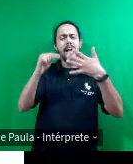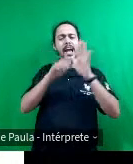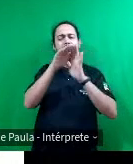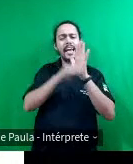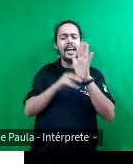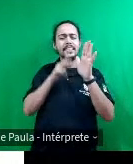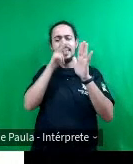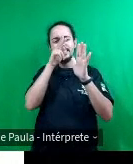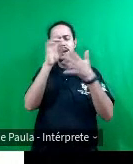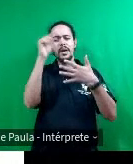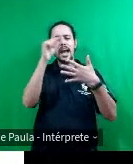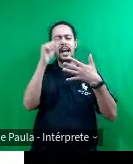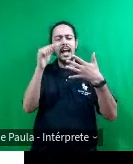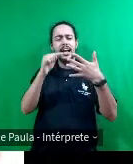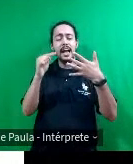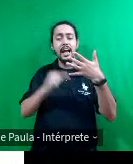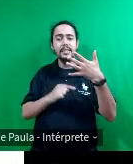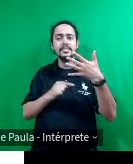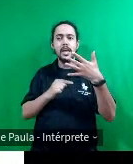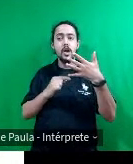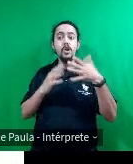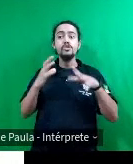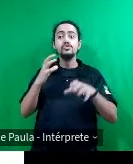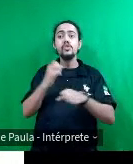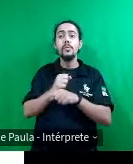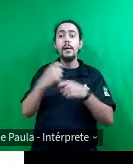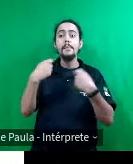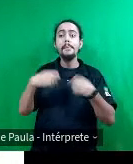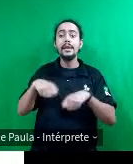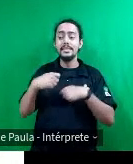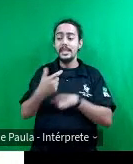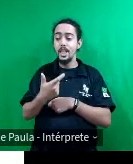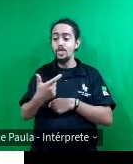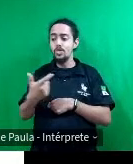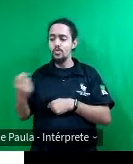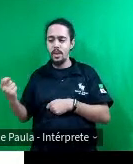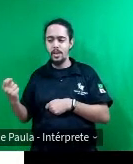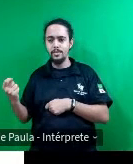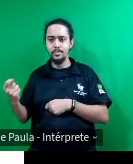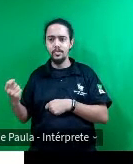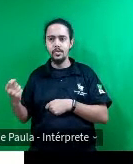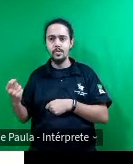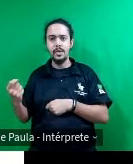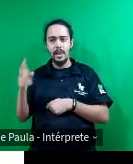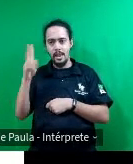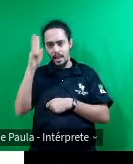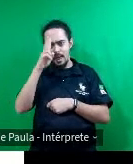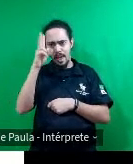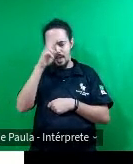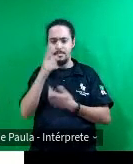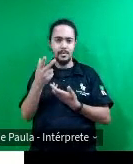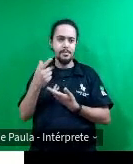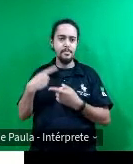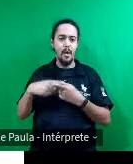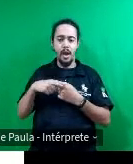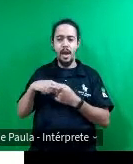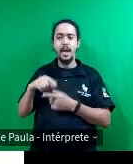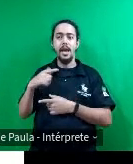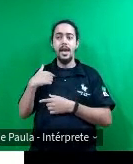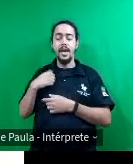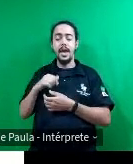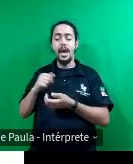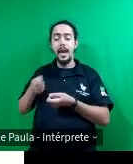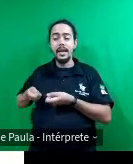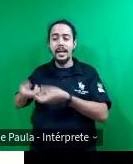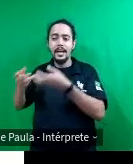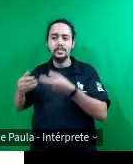cada resistor, a somatória tem que ser igual a 200 volts. Óbvio, né, pessoal? Né? Não pode